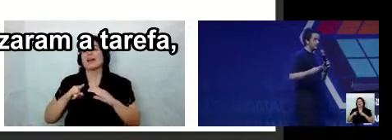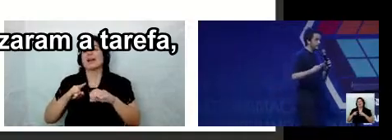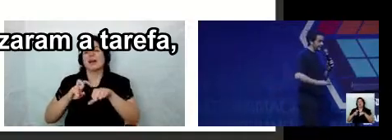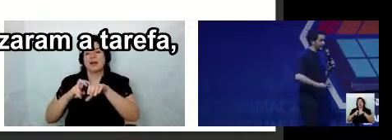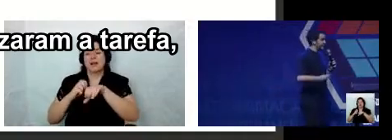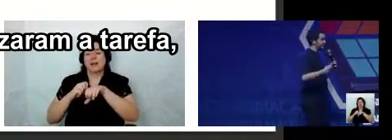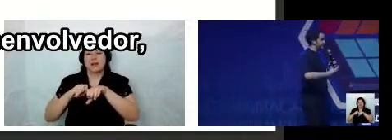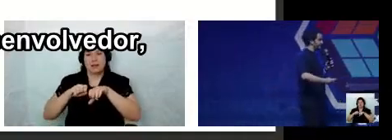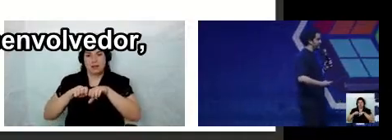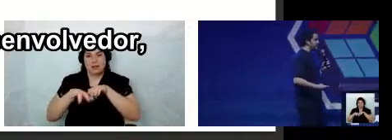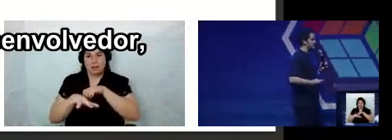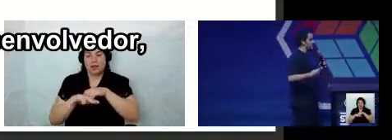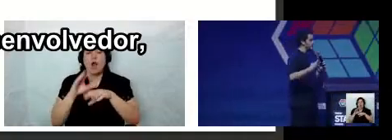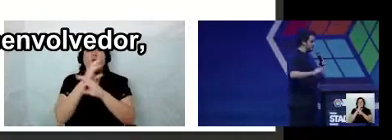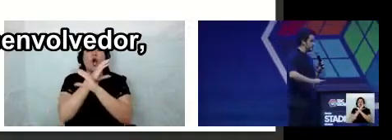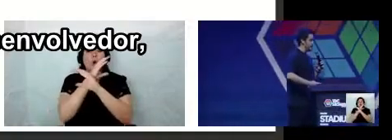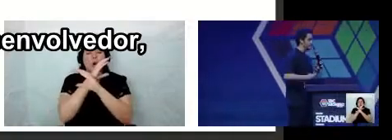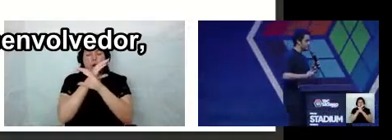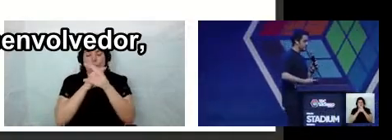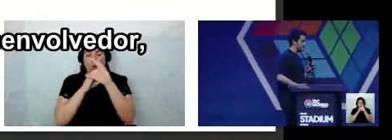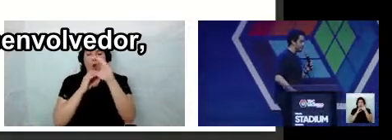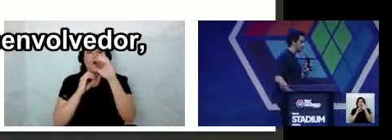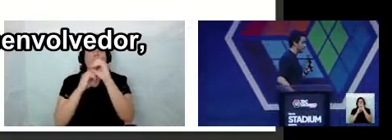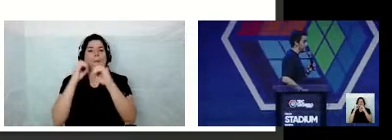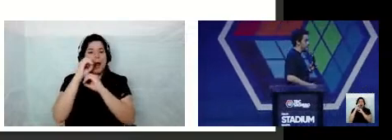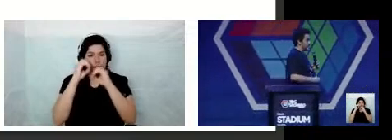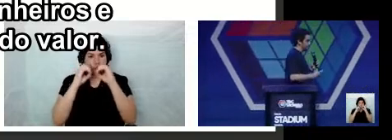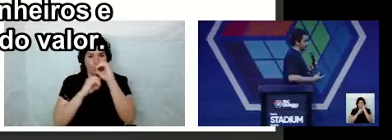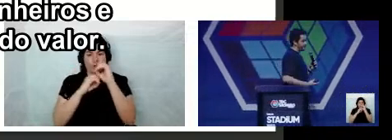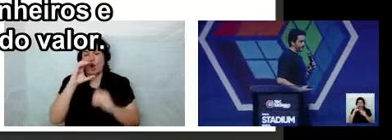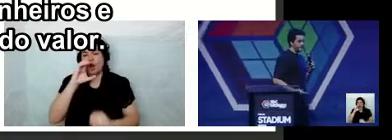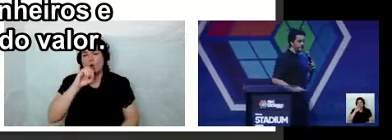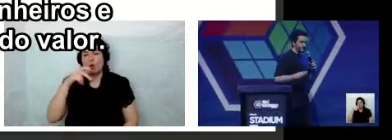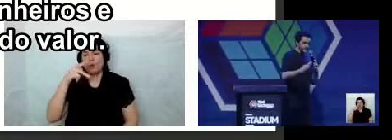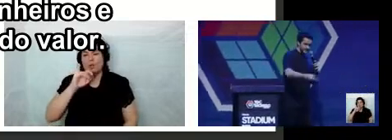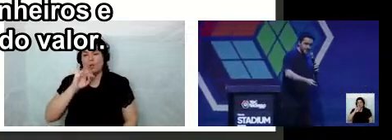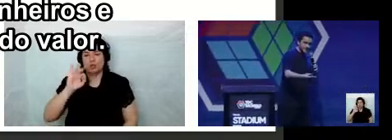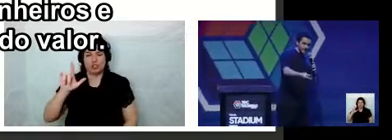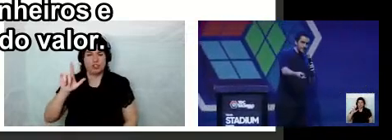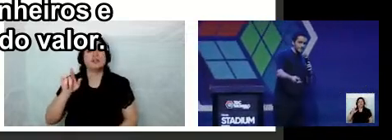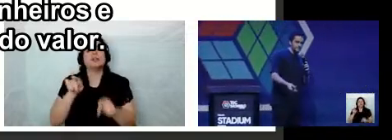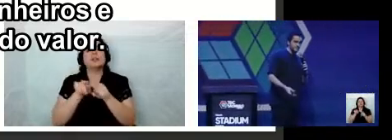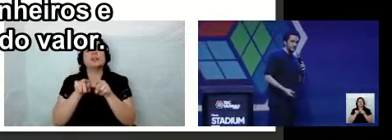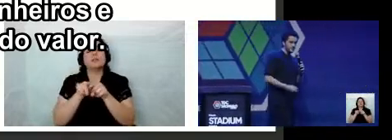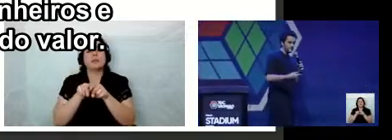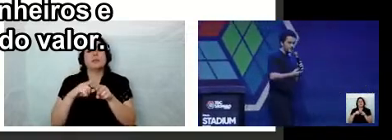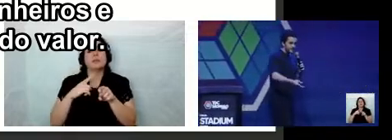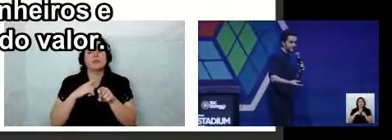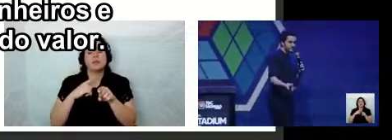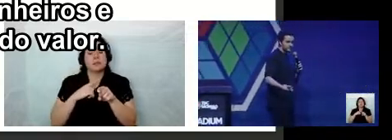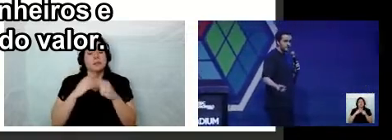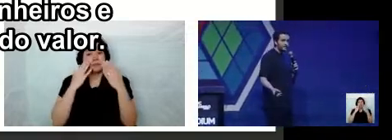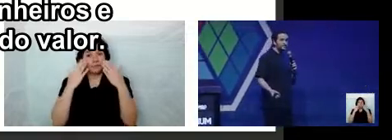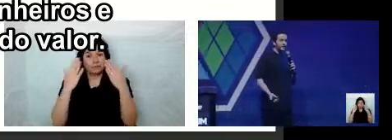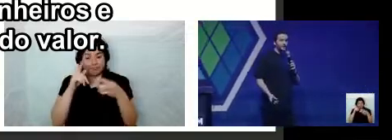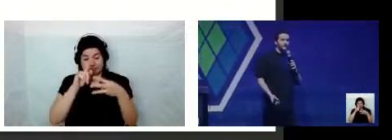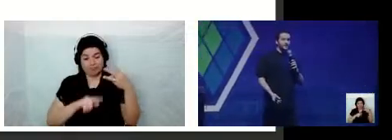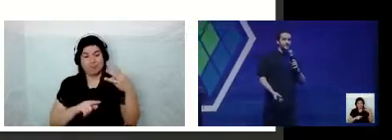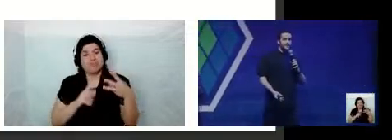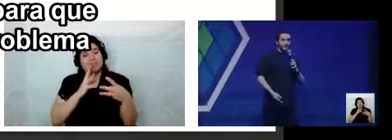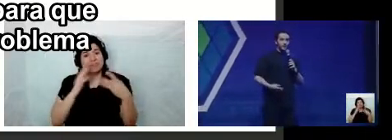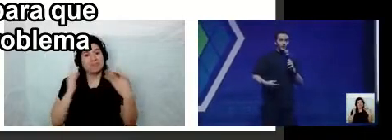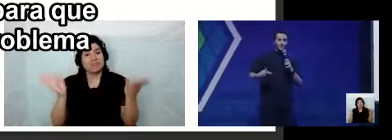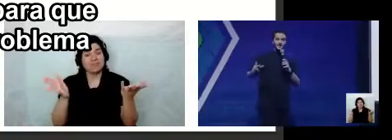potencializaram a tarefa, a atividade do engenheiro, do desenvolvedor, de uma forma que vocês, engenheiros e desenvolvedores, já estão vendo o